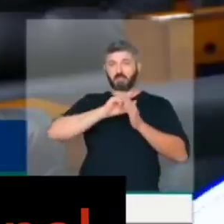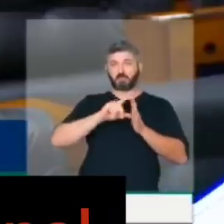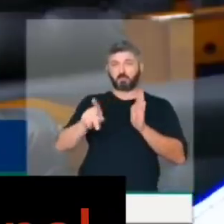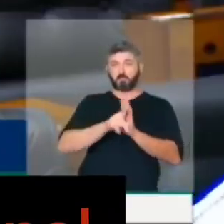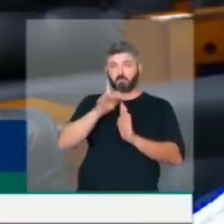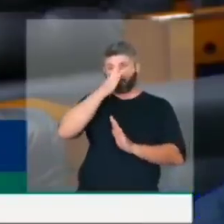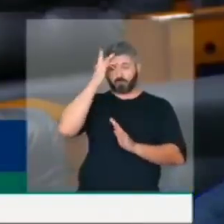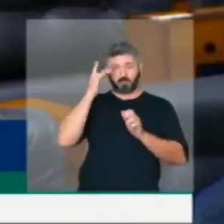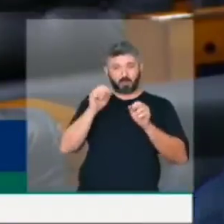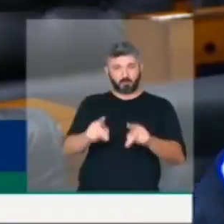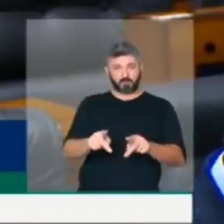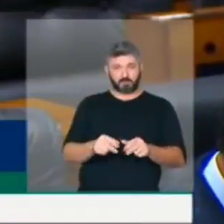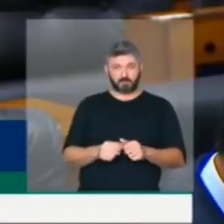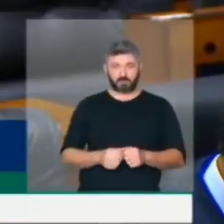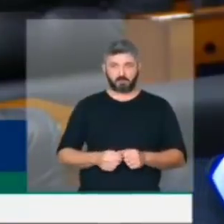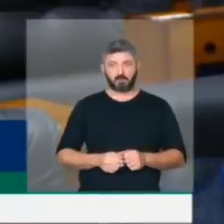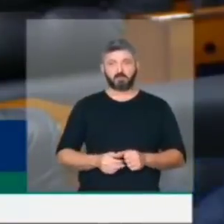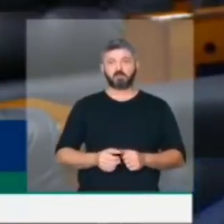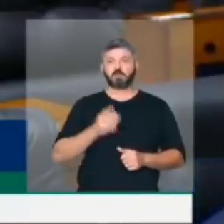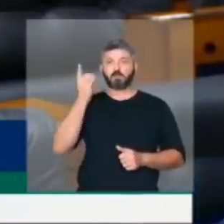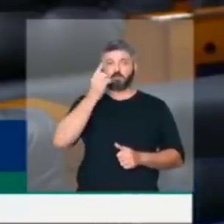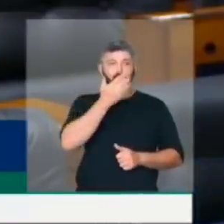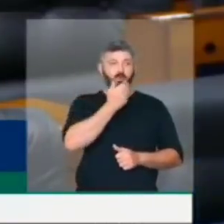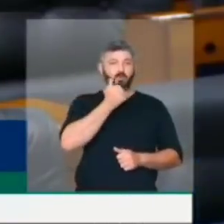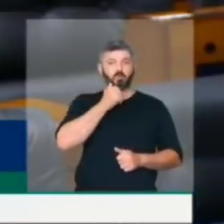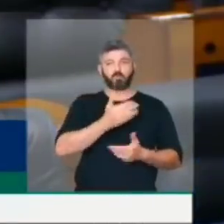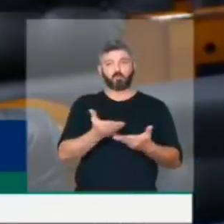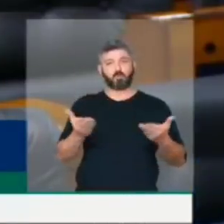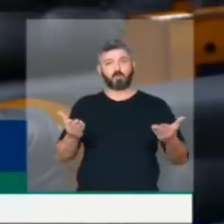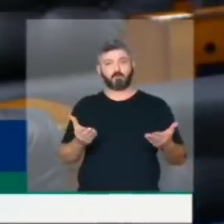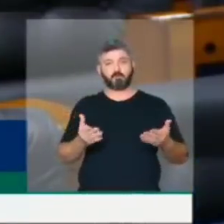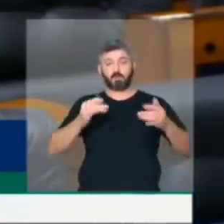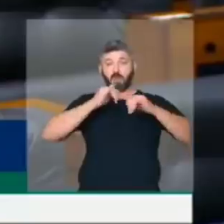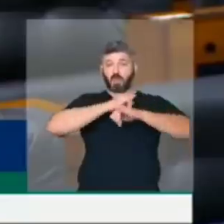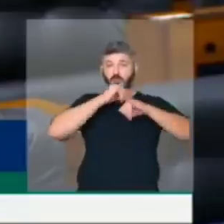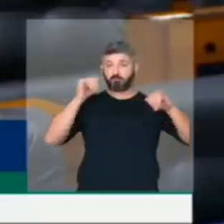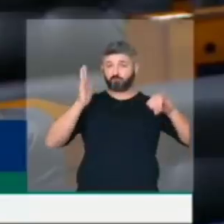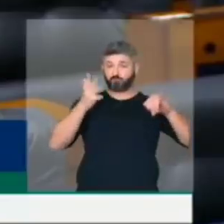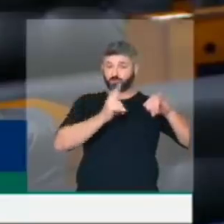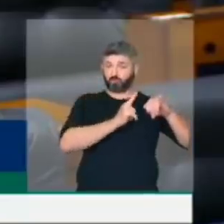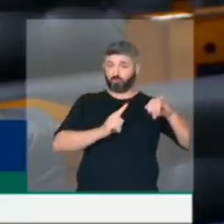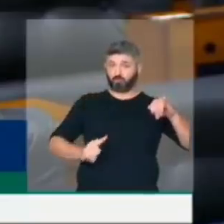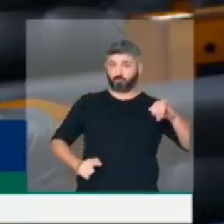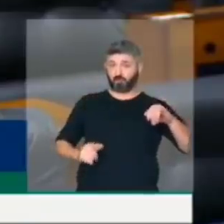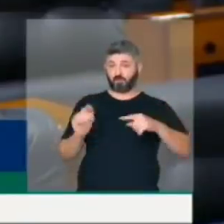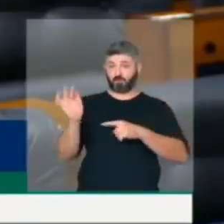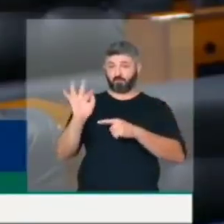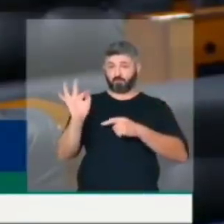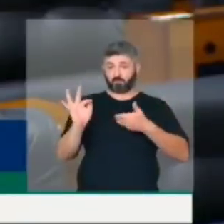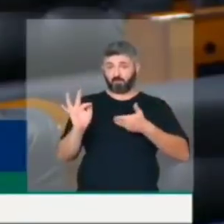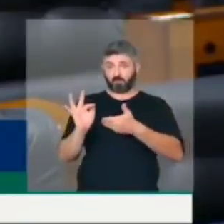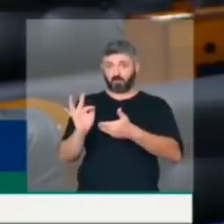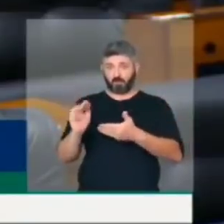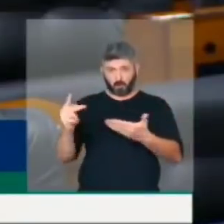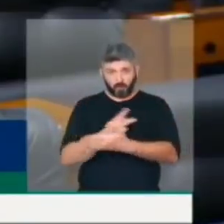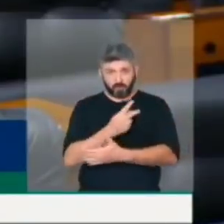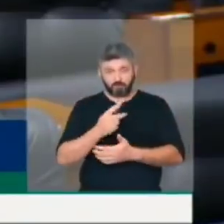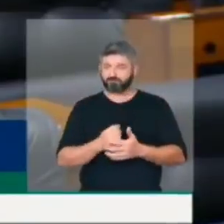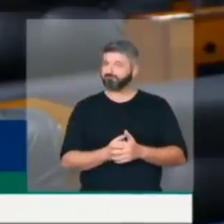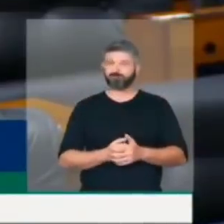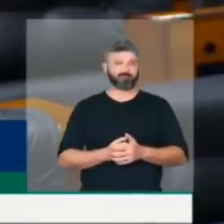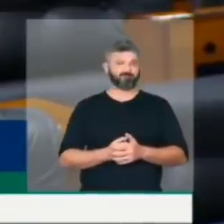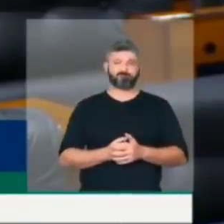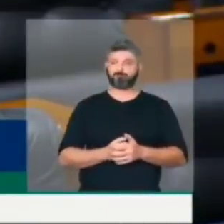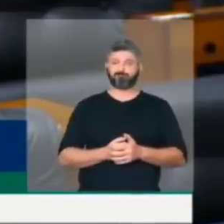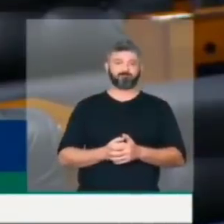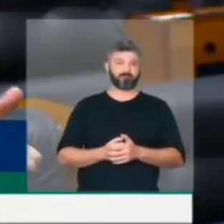aposentado. Senhores deputados, deputadas, foi um anúncio feito pelo governo para fevereiro, não aconteceu.